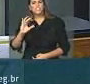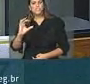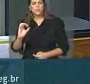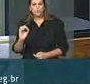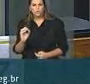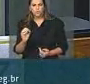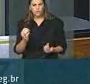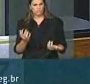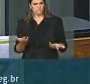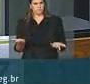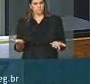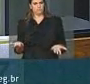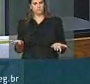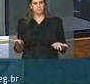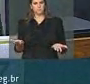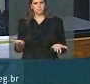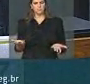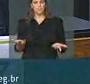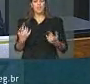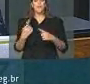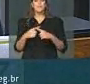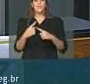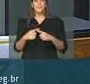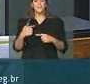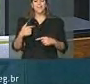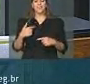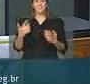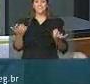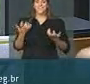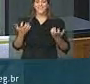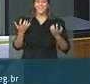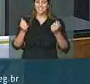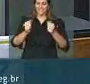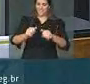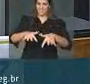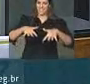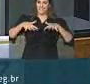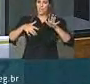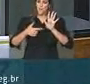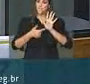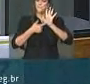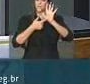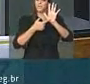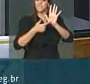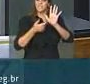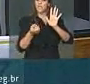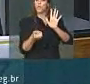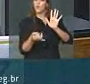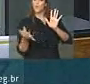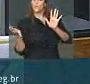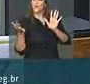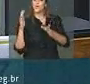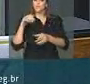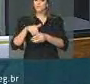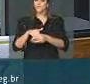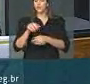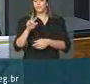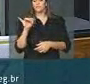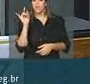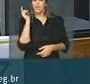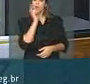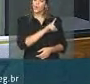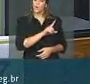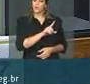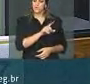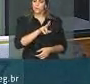UNE de Cabo Frio, contrastar no plenário quantos votos teríamos para a eleição da UNE. E o índice